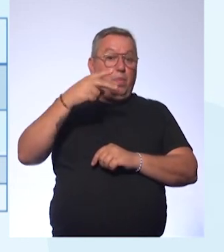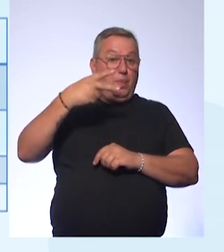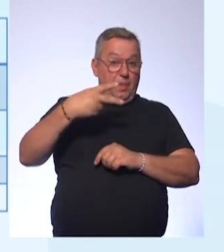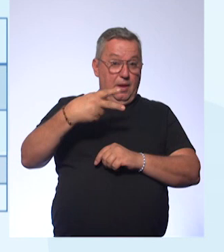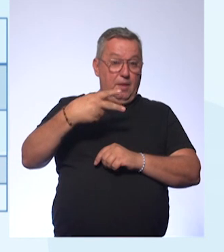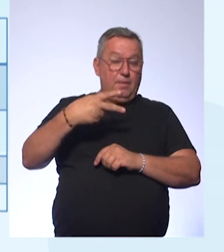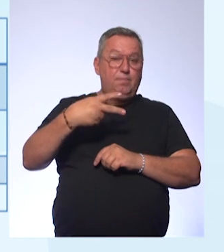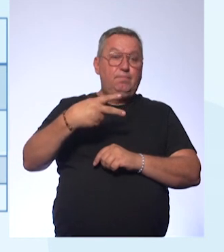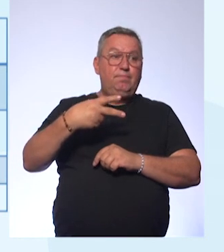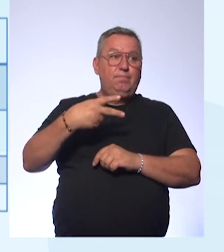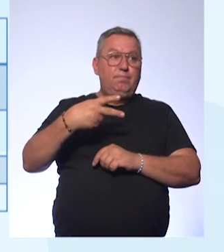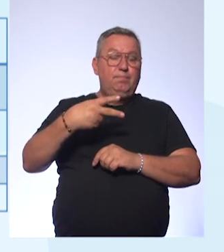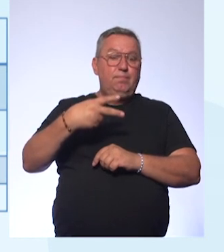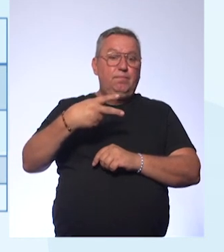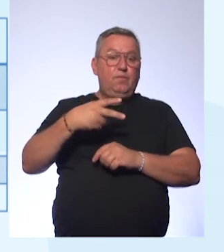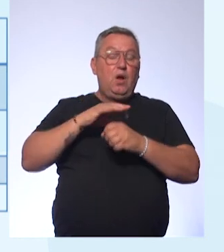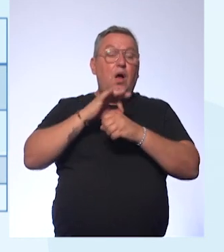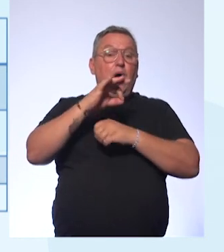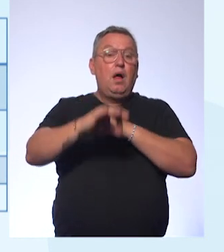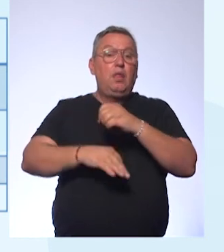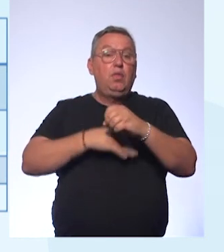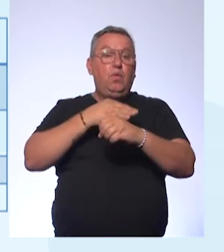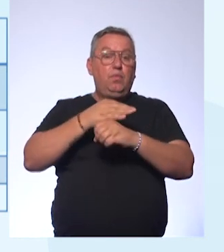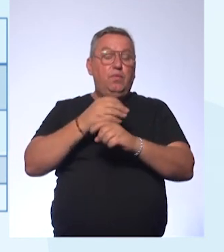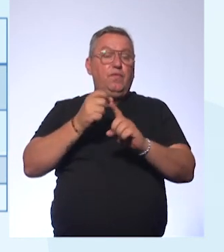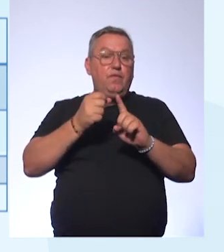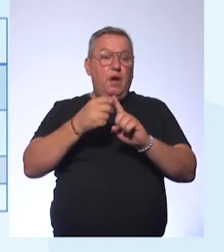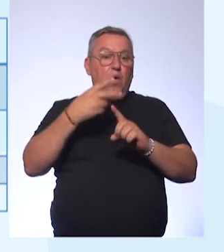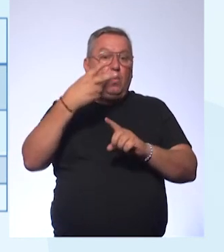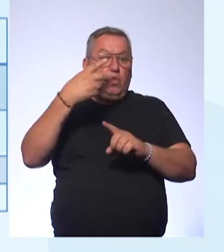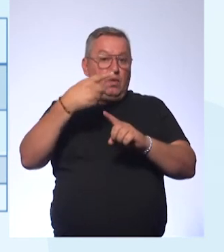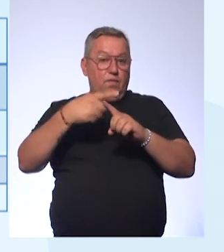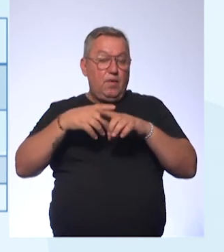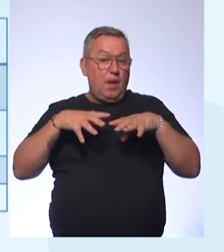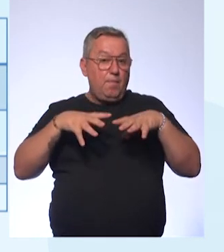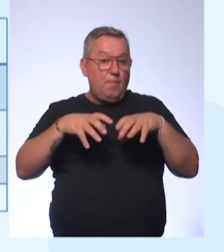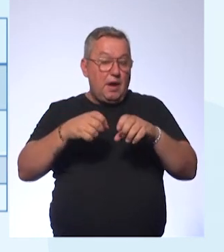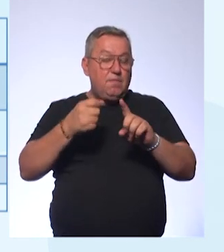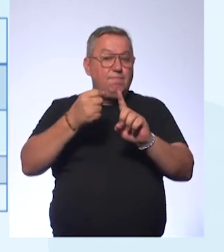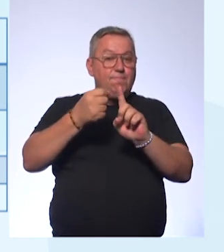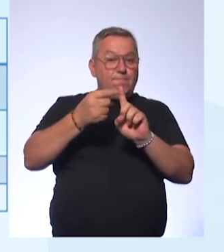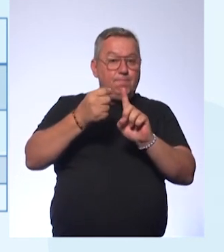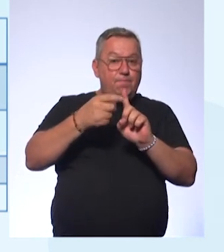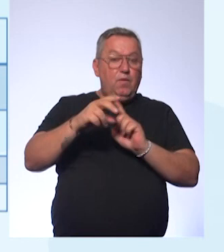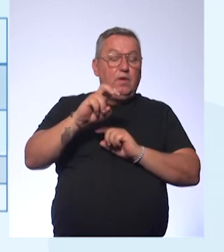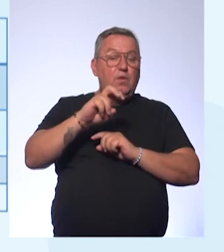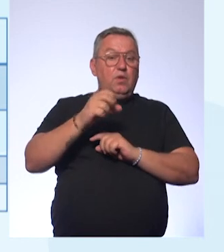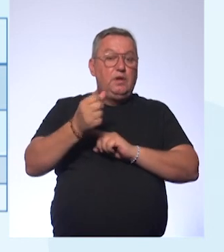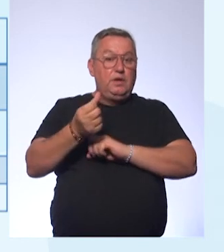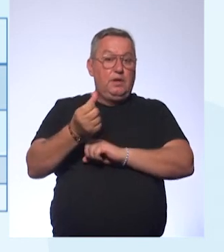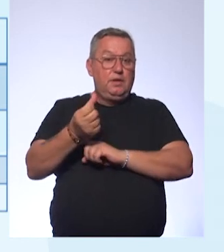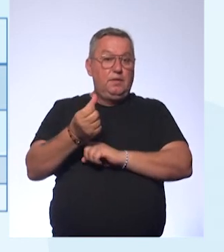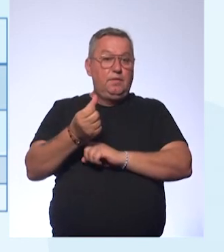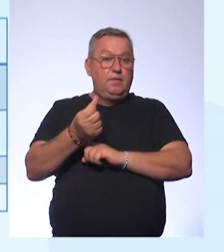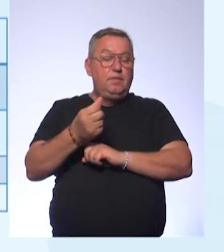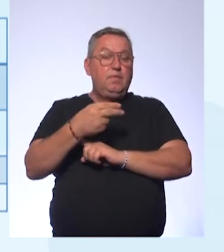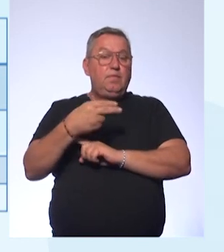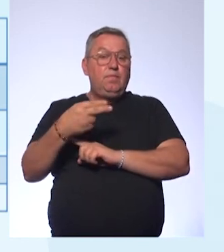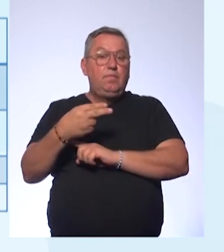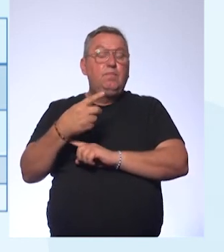2 átomos de ferro, 2 vezes a massa do ferro, 56, que é igual a